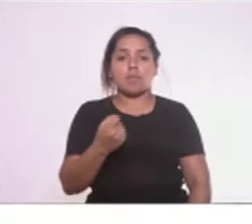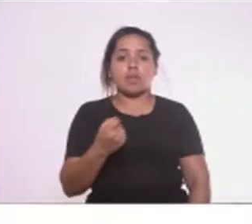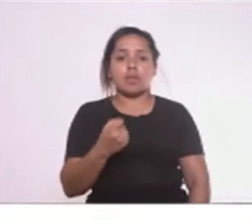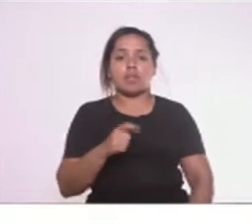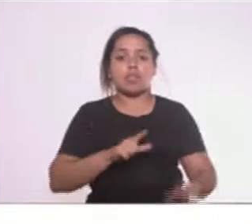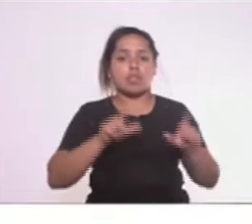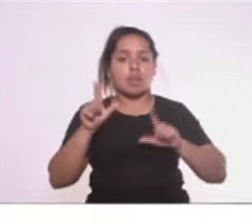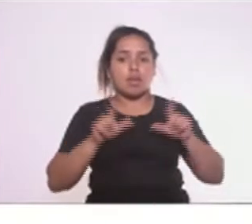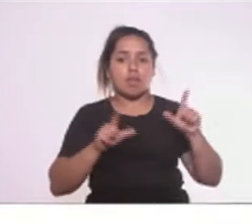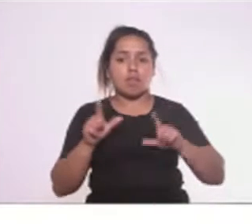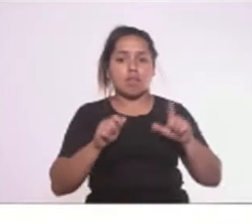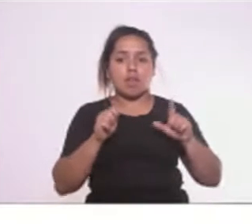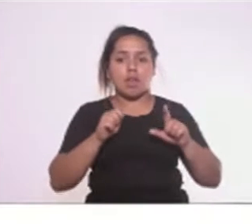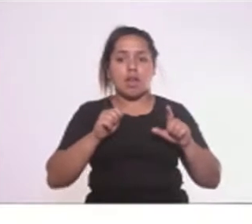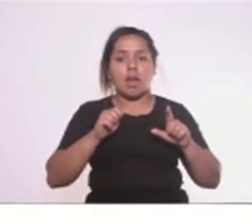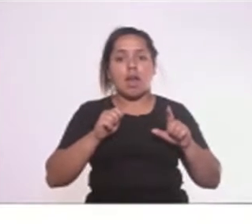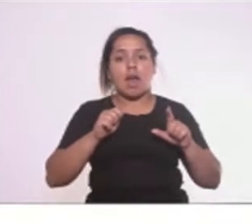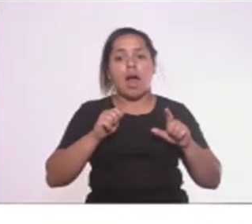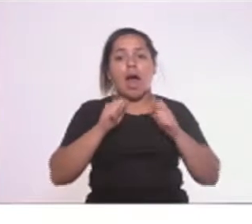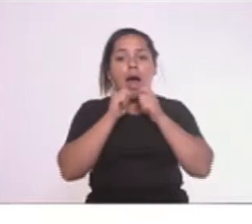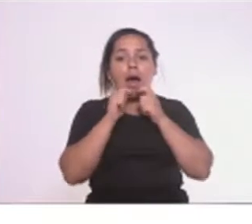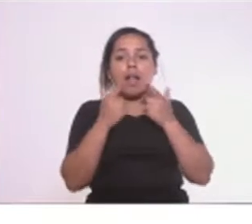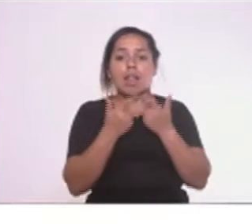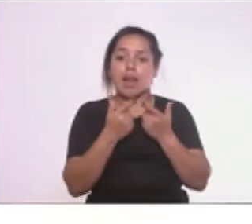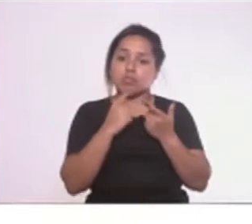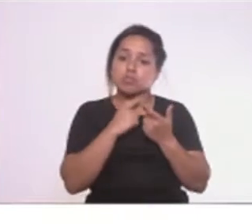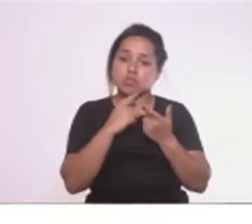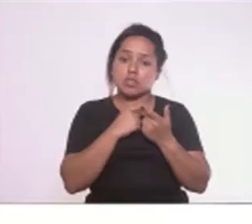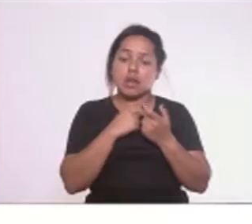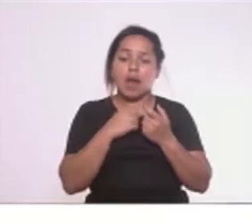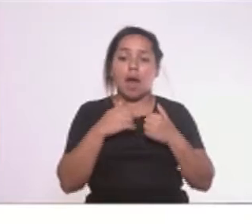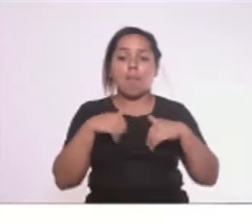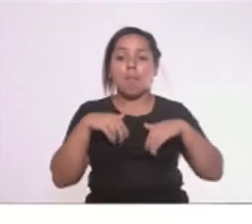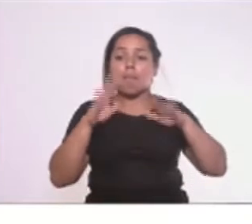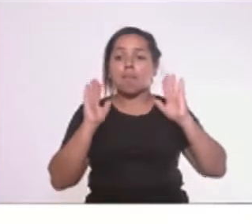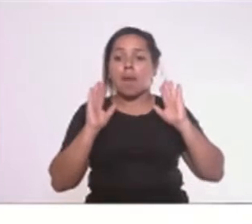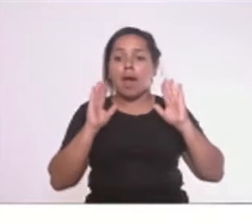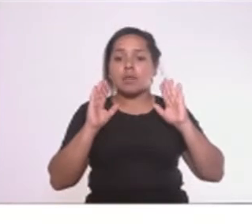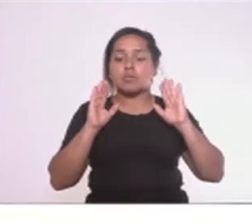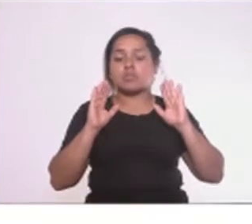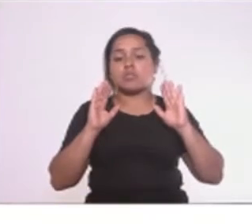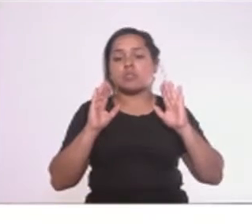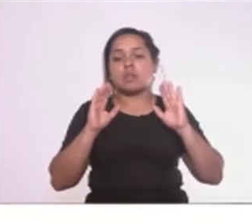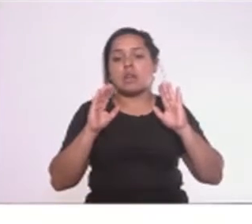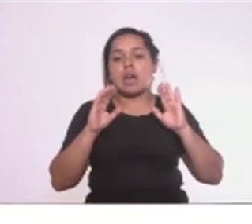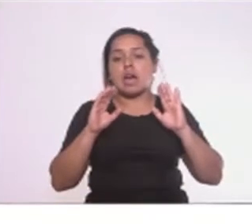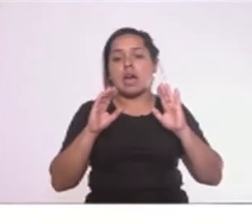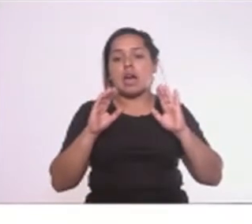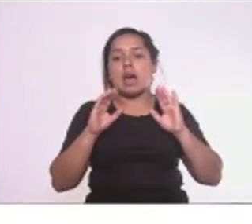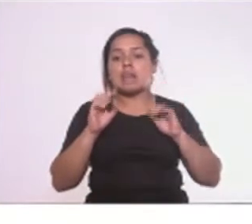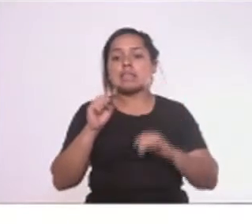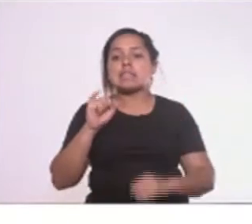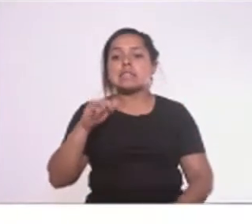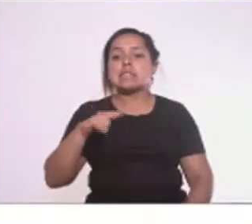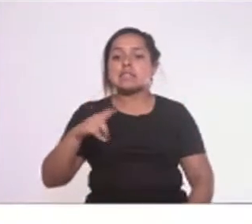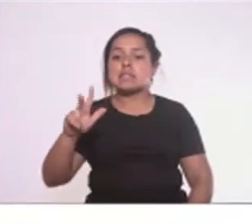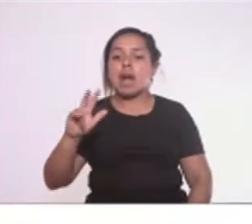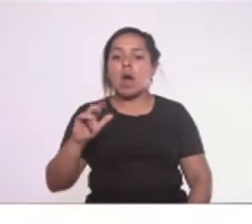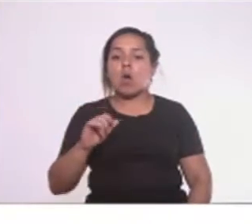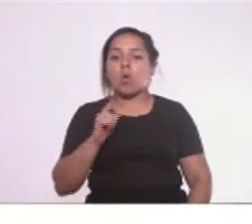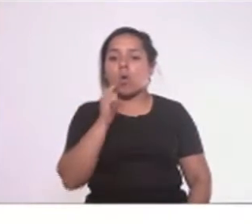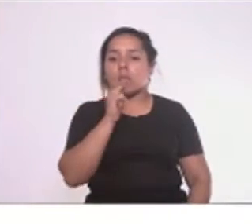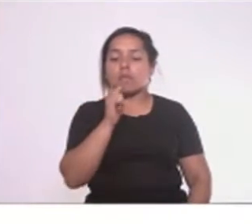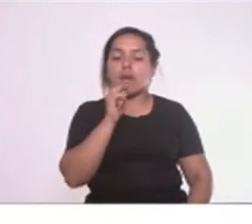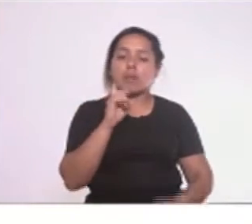Alerj operar em sinal aberto. Isso é muito importante ressaltar, porque isso vai favorecer, vai facilitar o diálogo, a